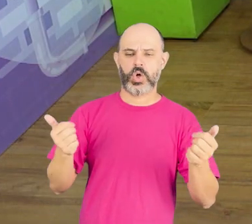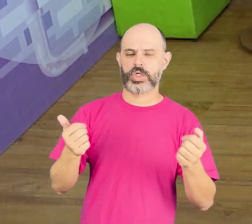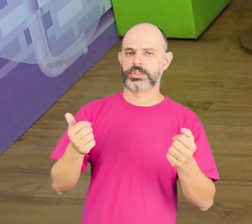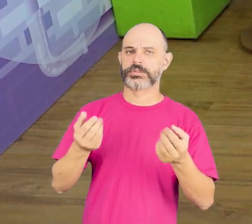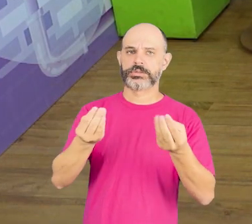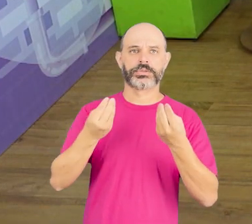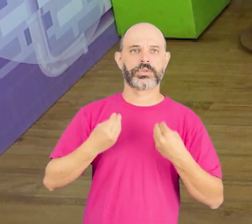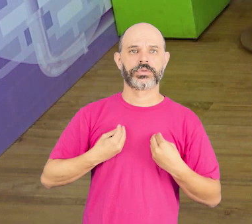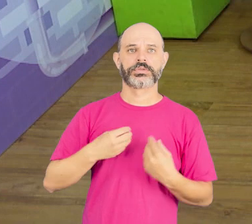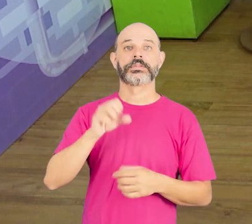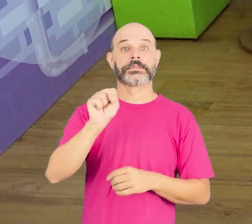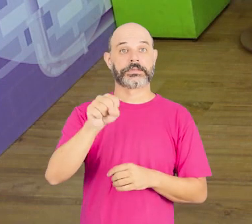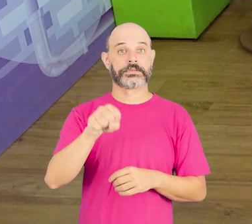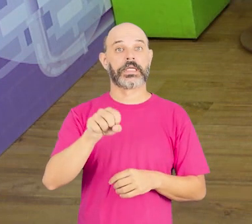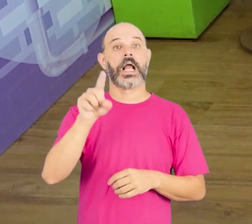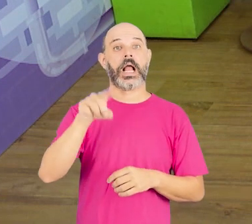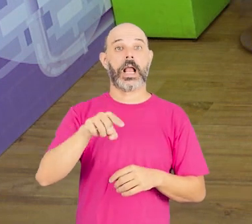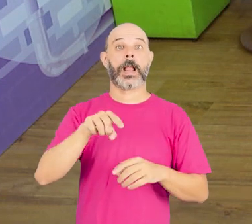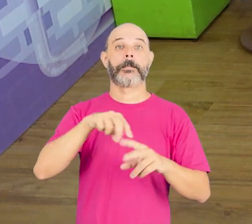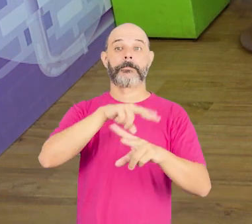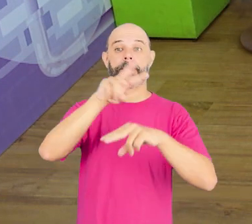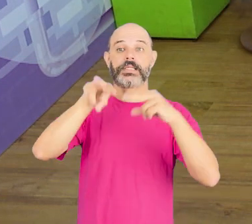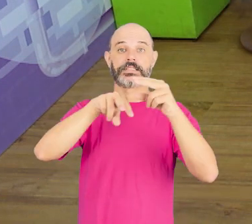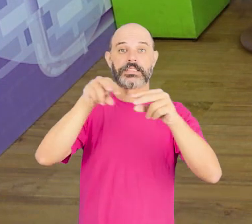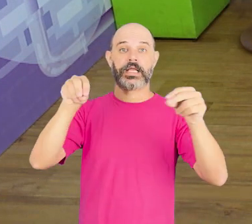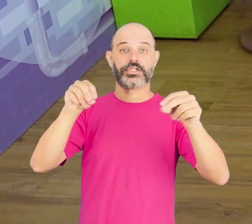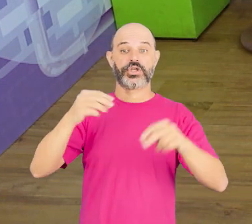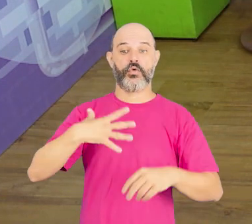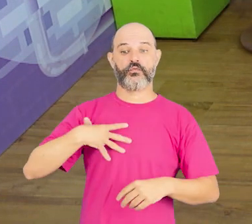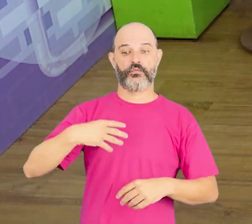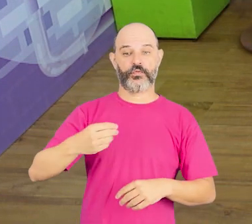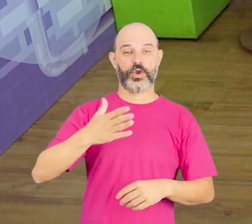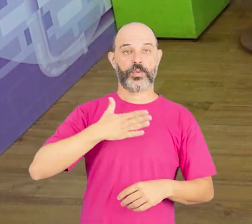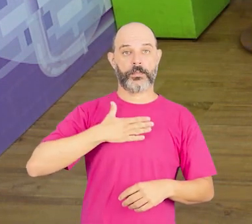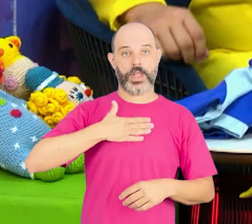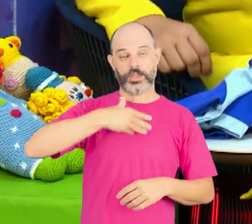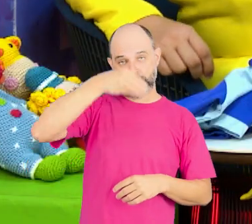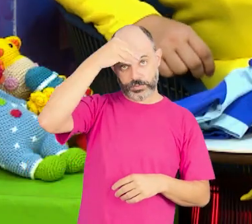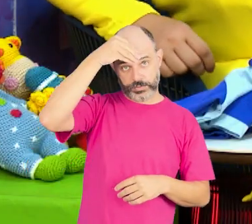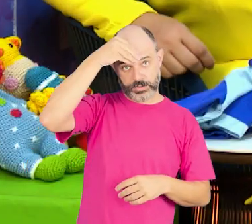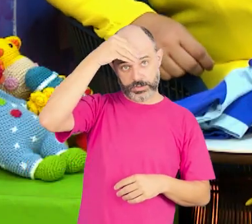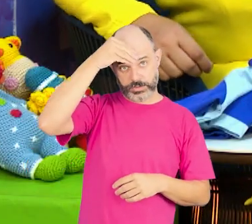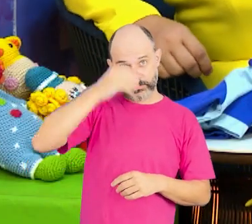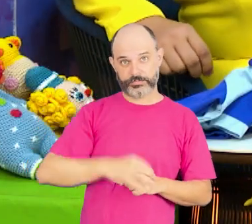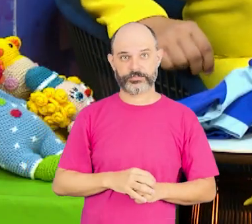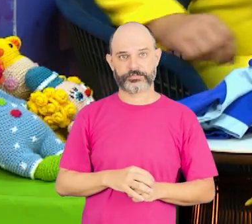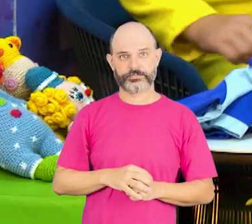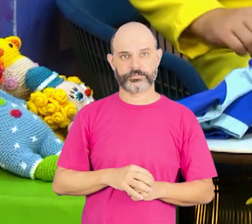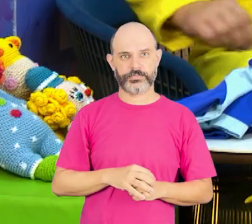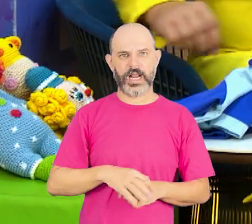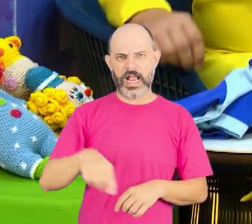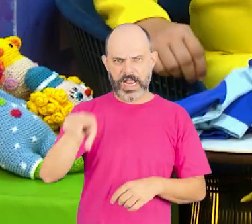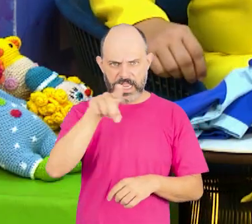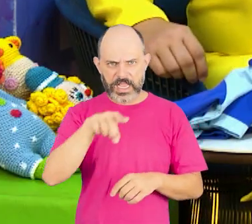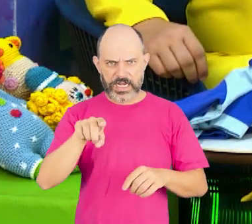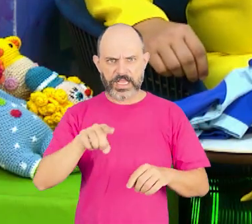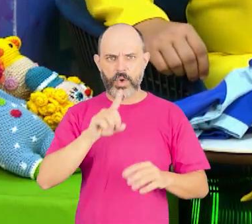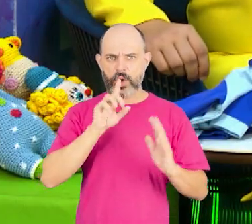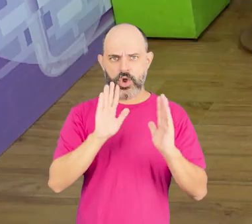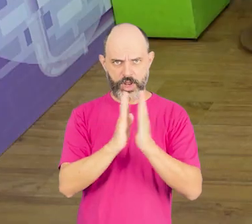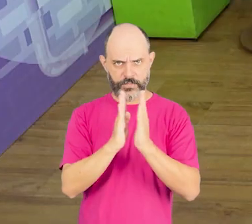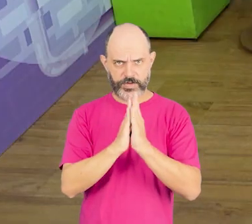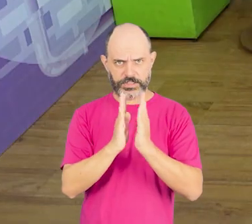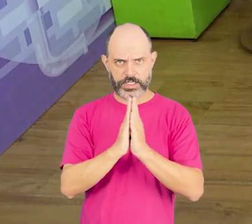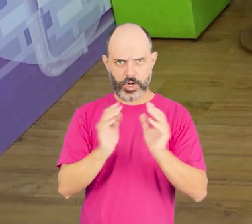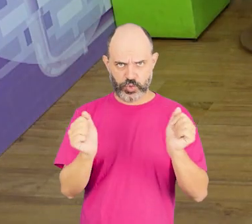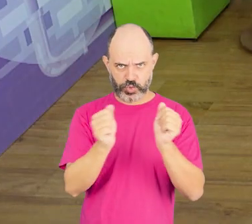trouxe? Sim, são presentes para os filhos da minha sobrinha. Eles fazem aniversário todos